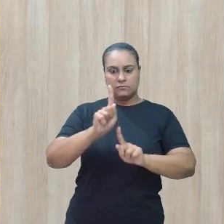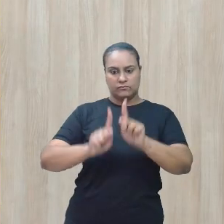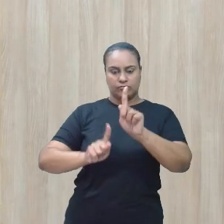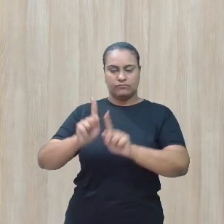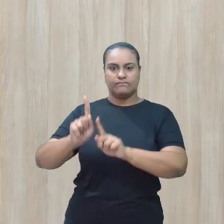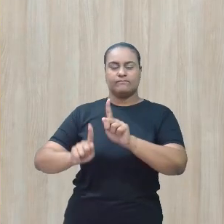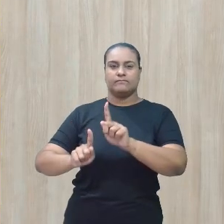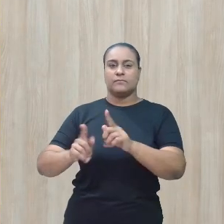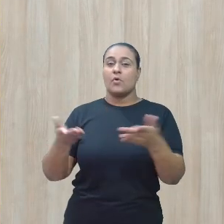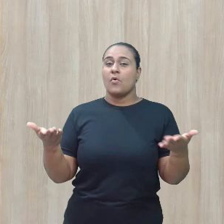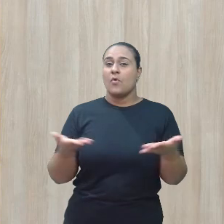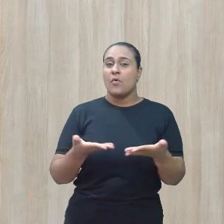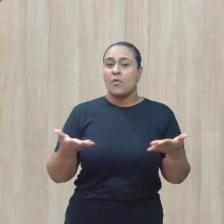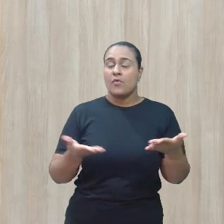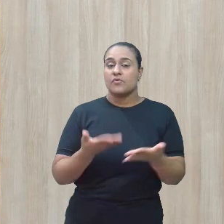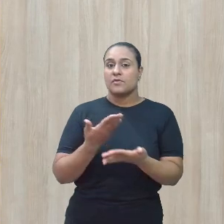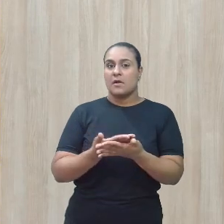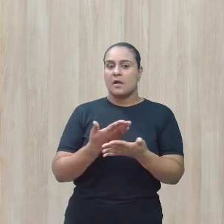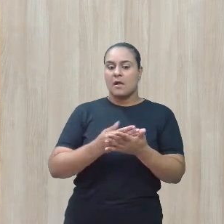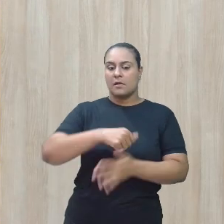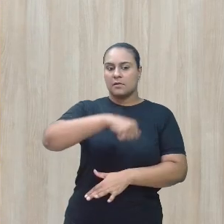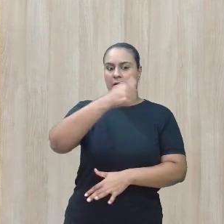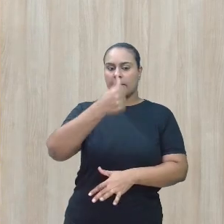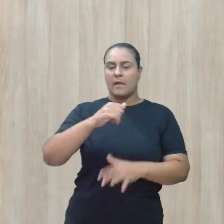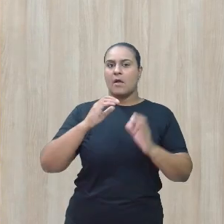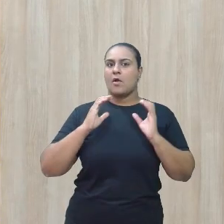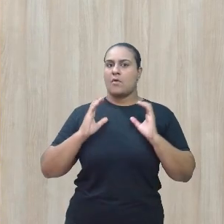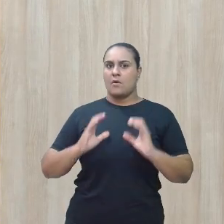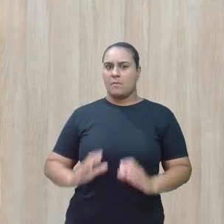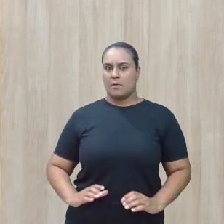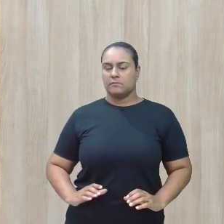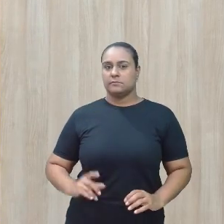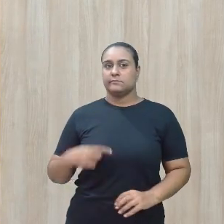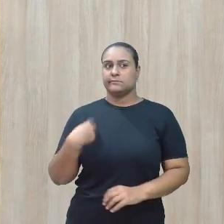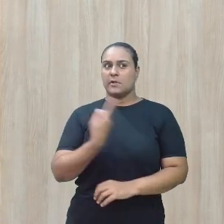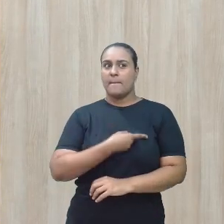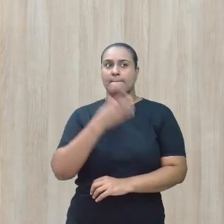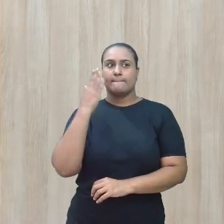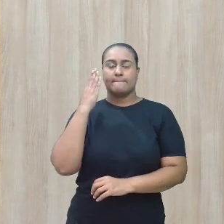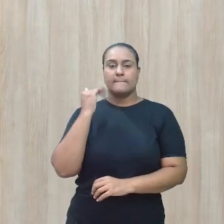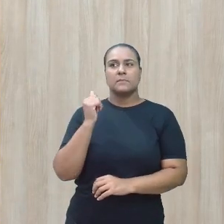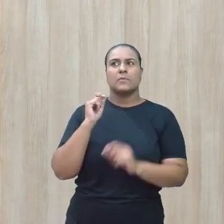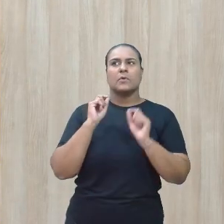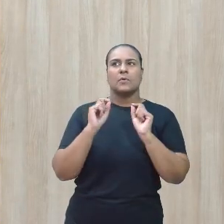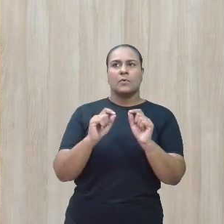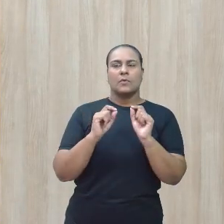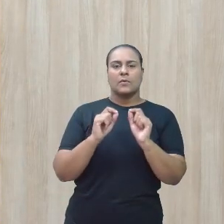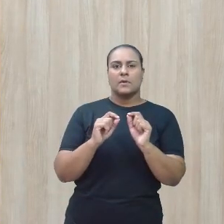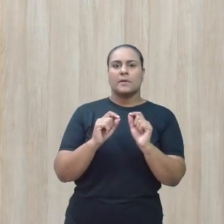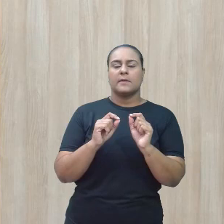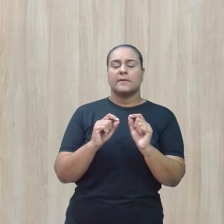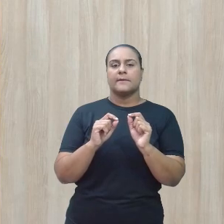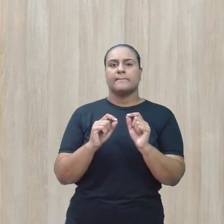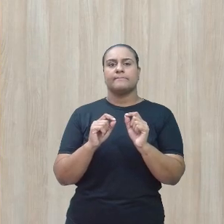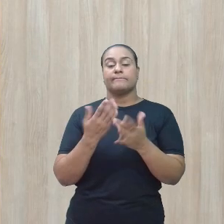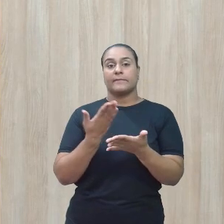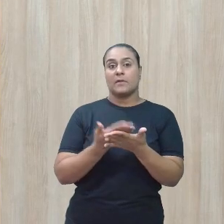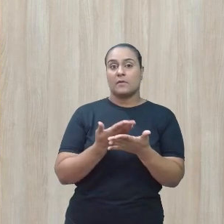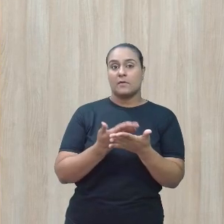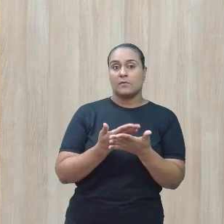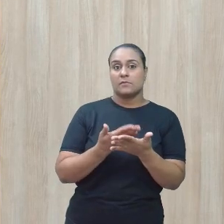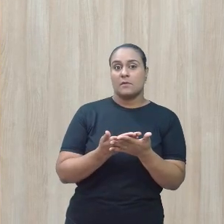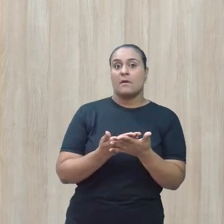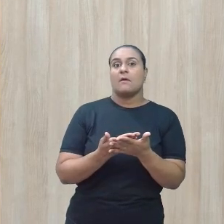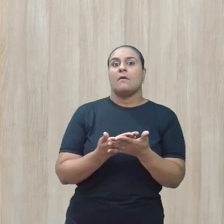fez hoje uma aula sobre a análise desse comportamento. Quando a gente percebe que esse estudo traz